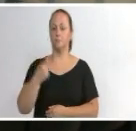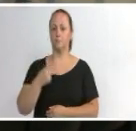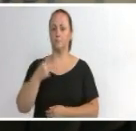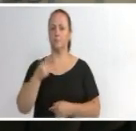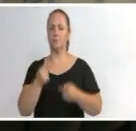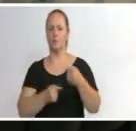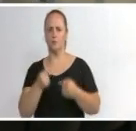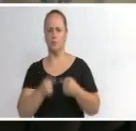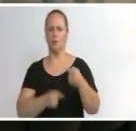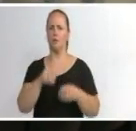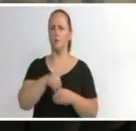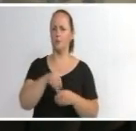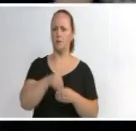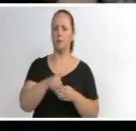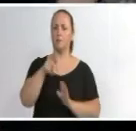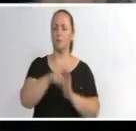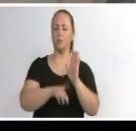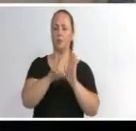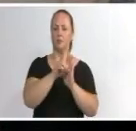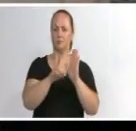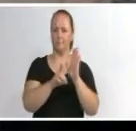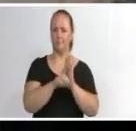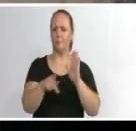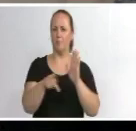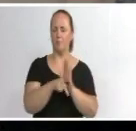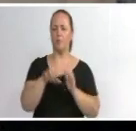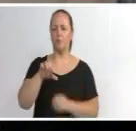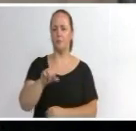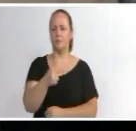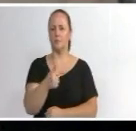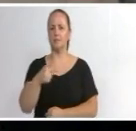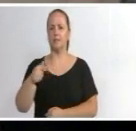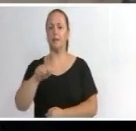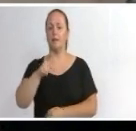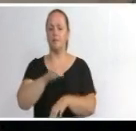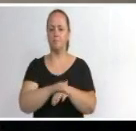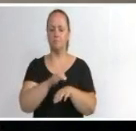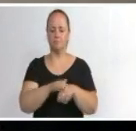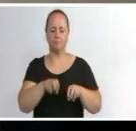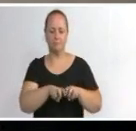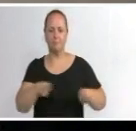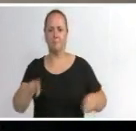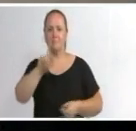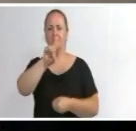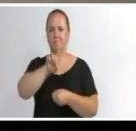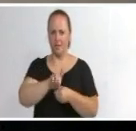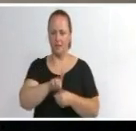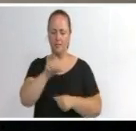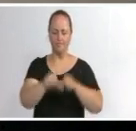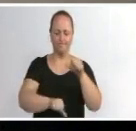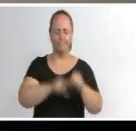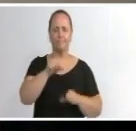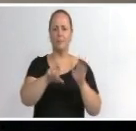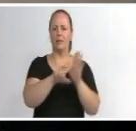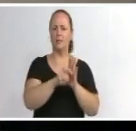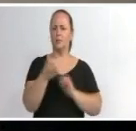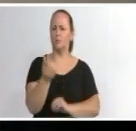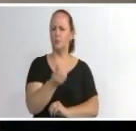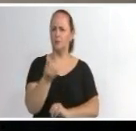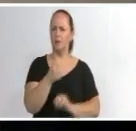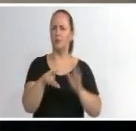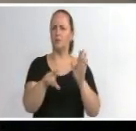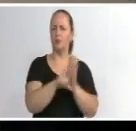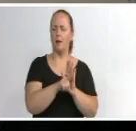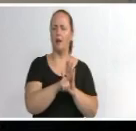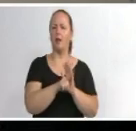votação, projeto de decreto legislativo 927, de autoria da mesa diretora, que altera a redação do artigo 6º do decreto legislativo 982, de